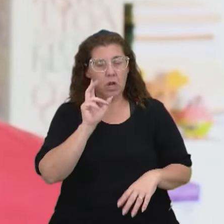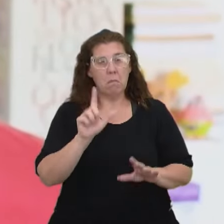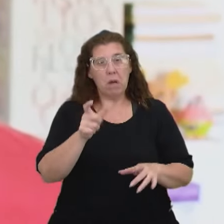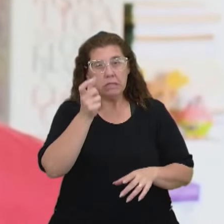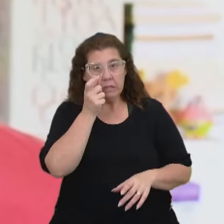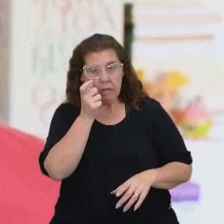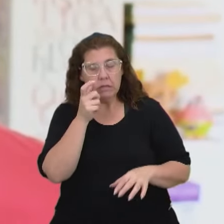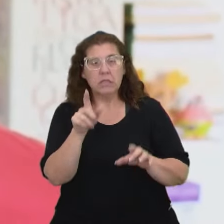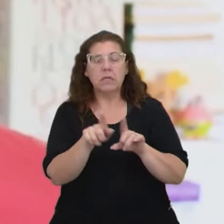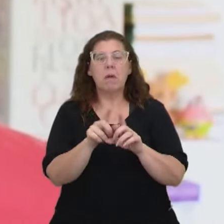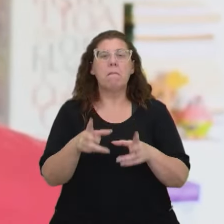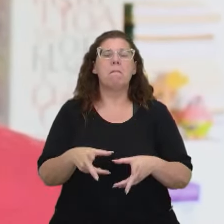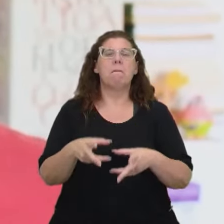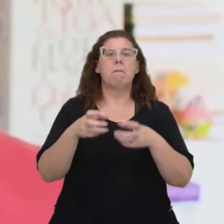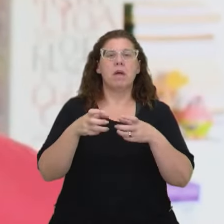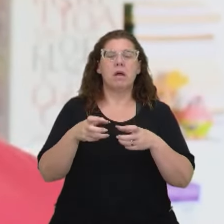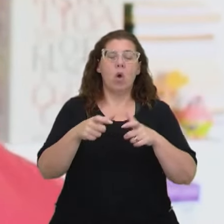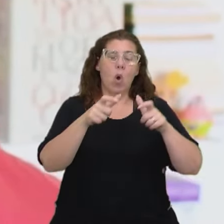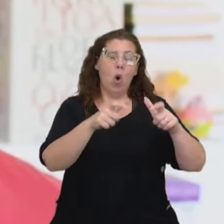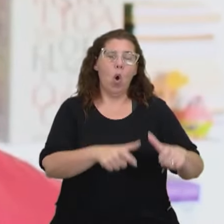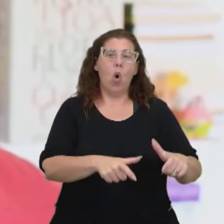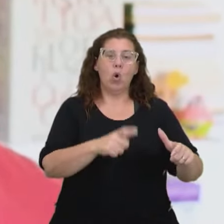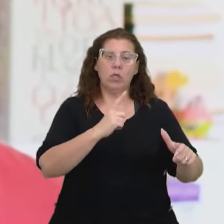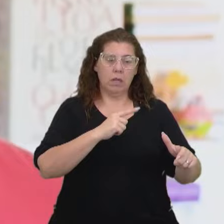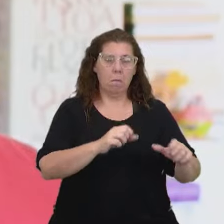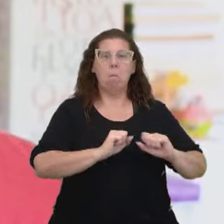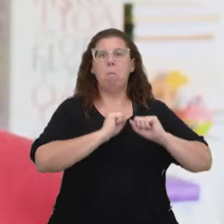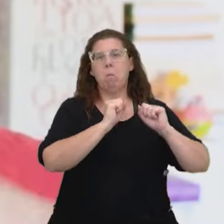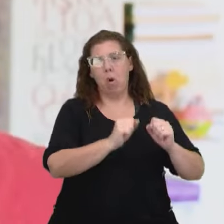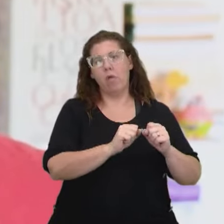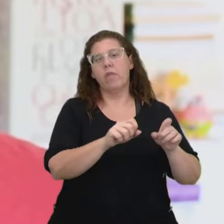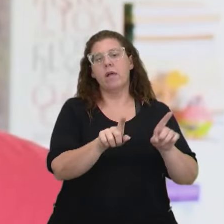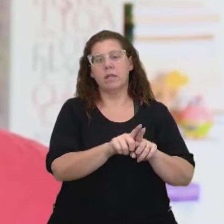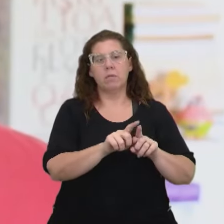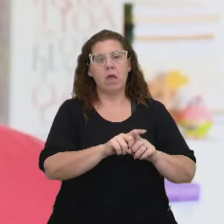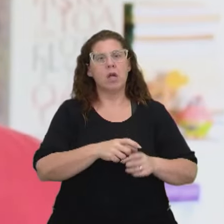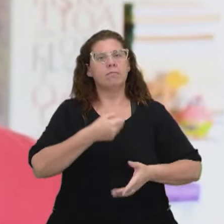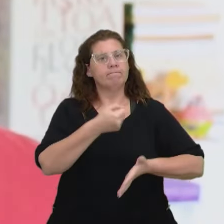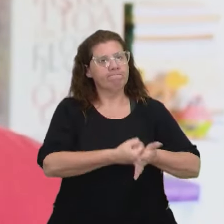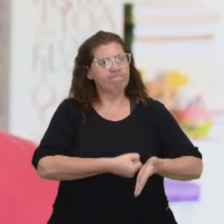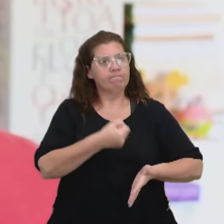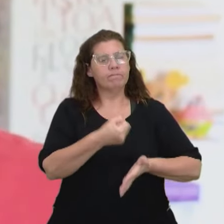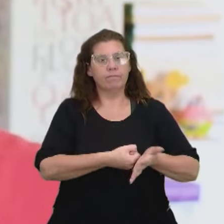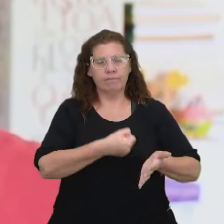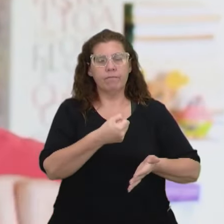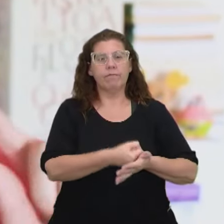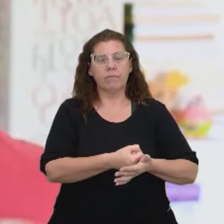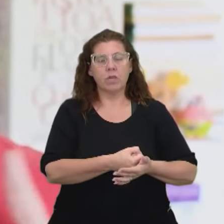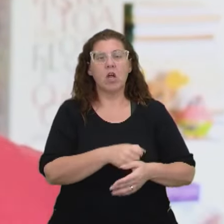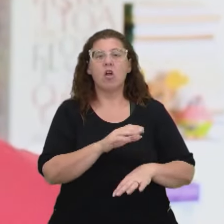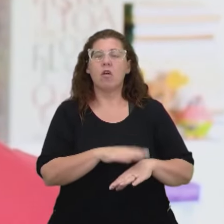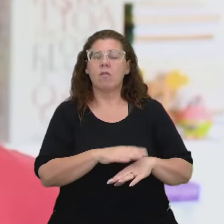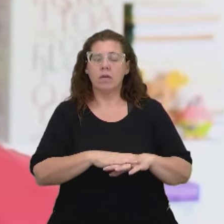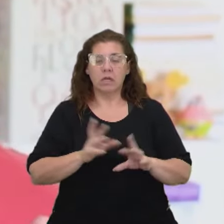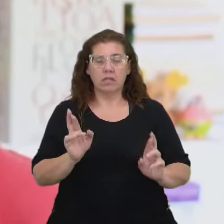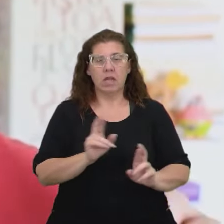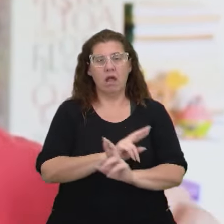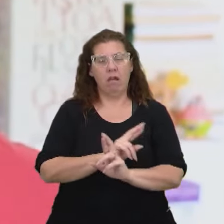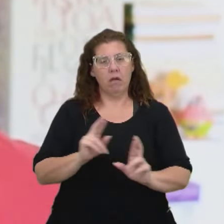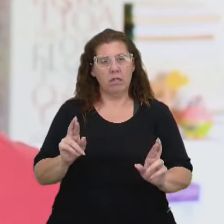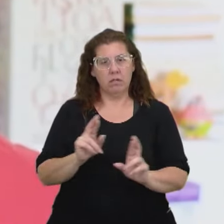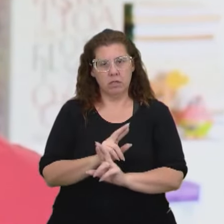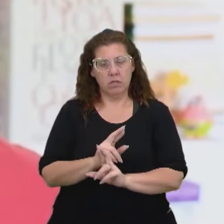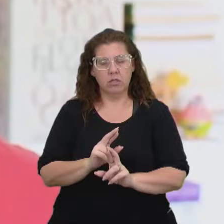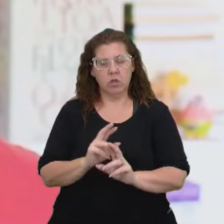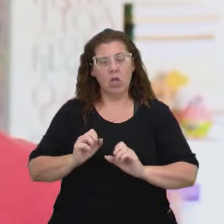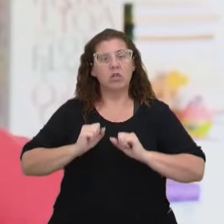no Foucault também é perceber que onde há uso de poder também há resistência, o que faz então com que essas relações de poder que